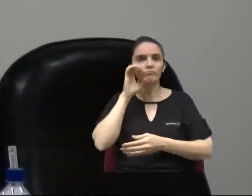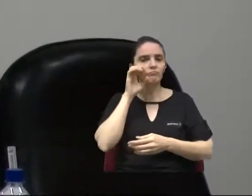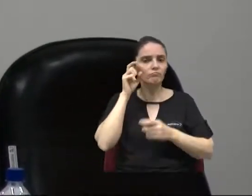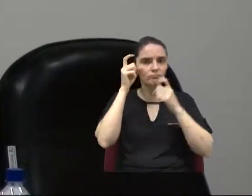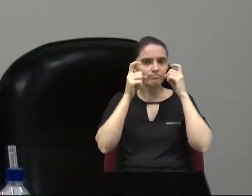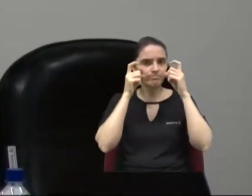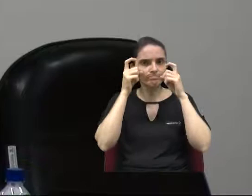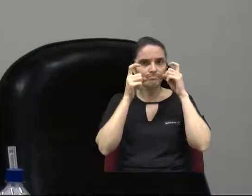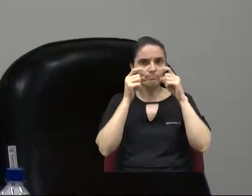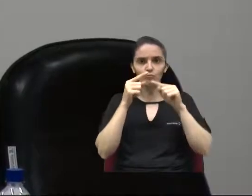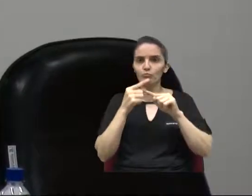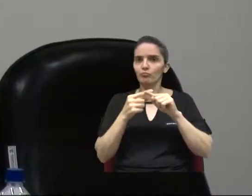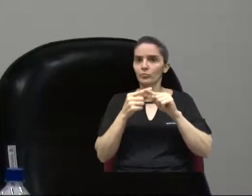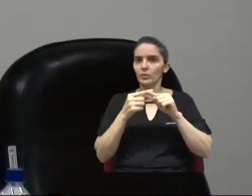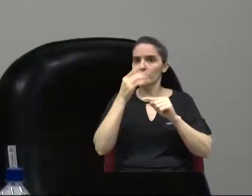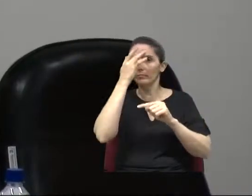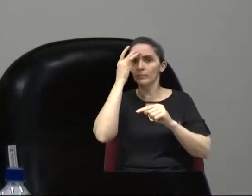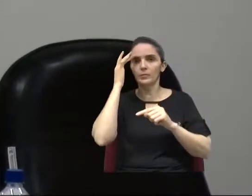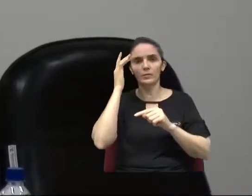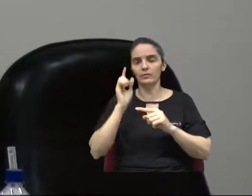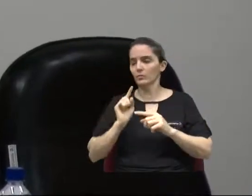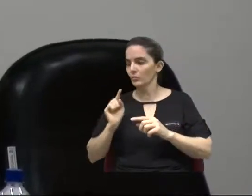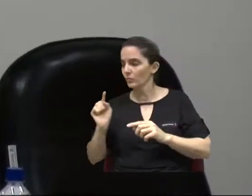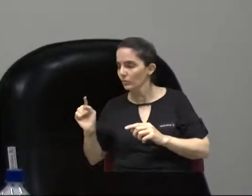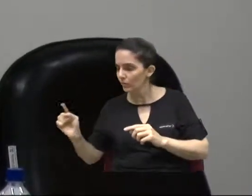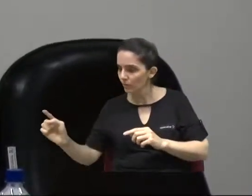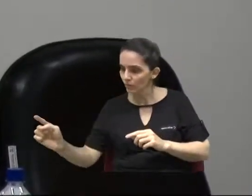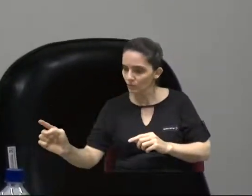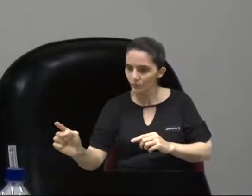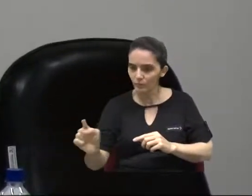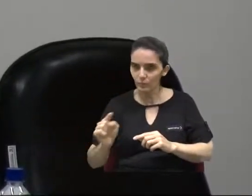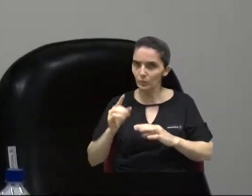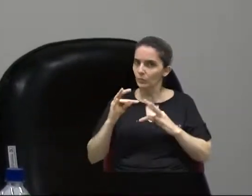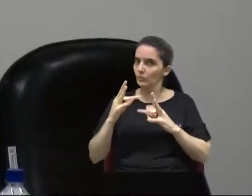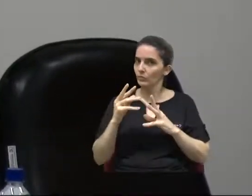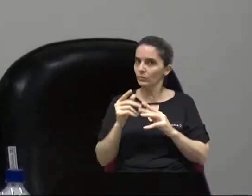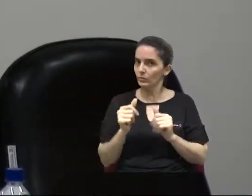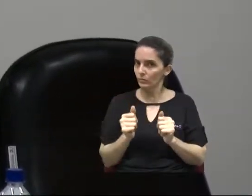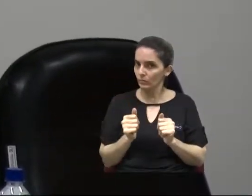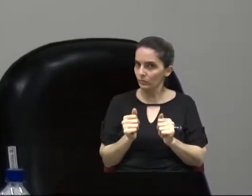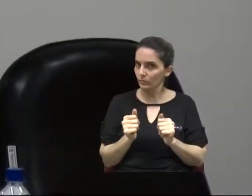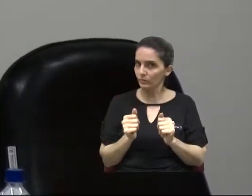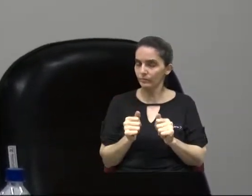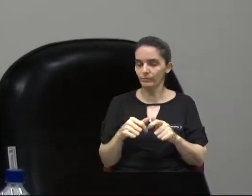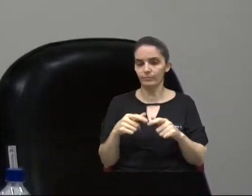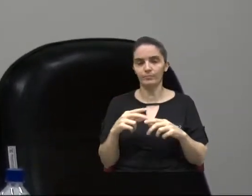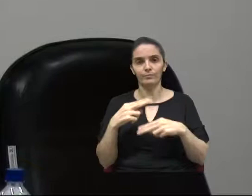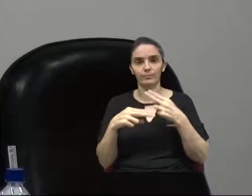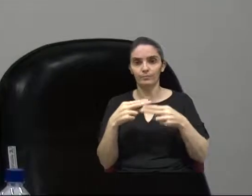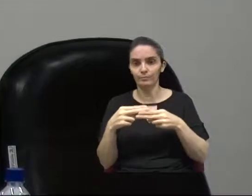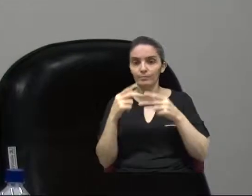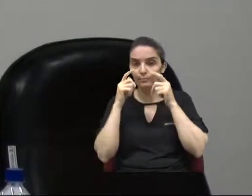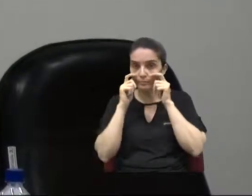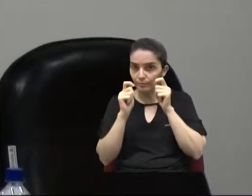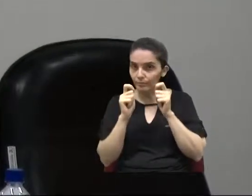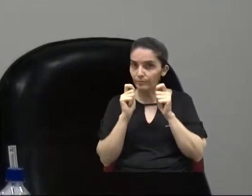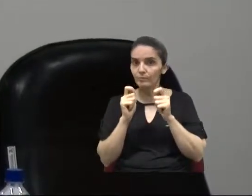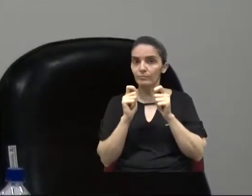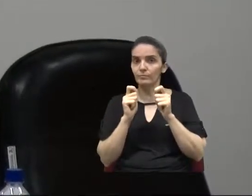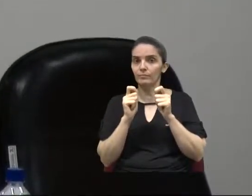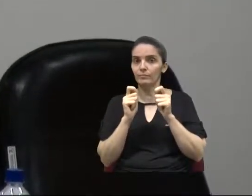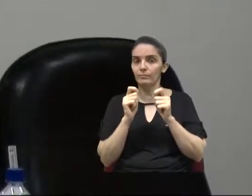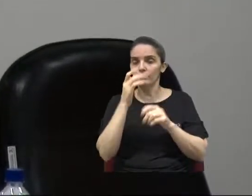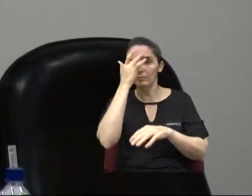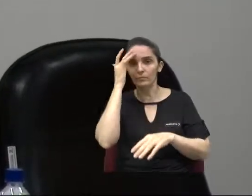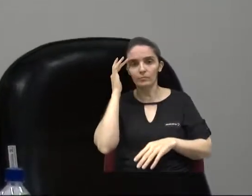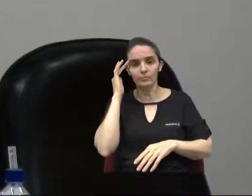não fez a abordagem como é feito na minha casa. Então, um alerta aí para os agentes, para quem coordena, quem